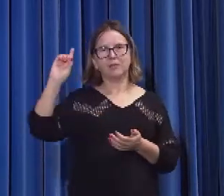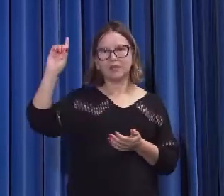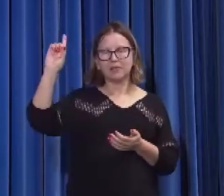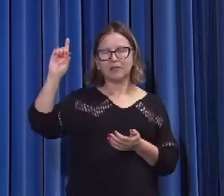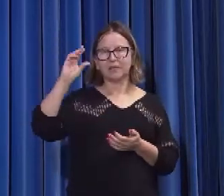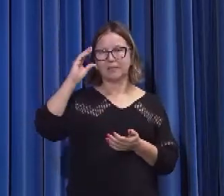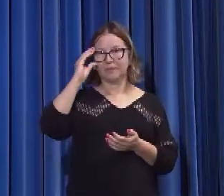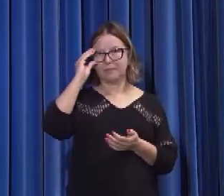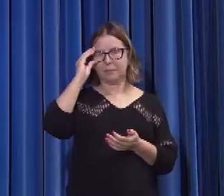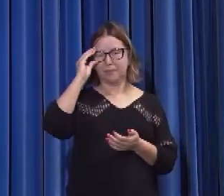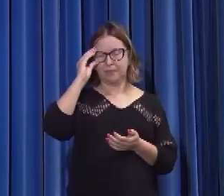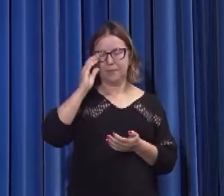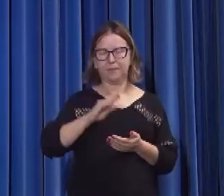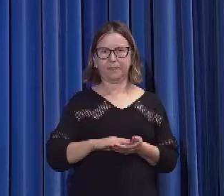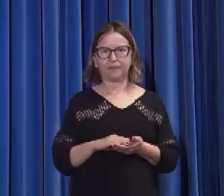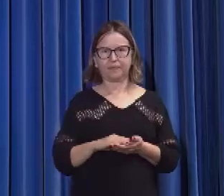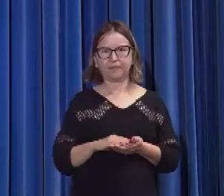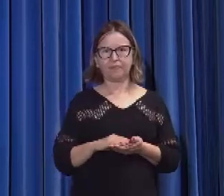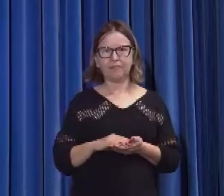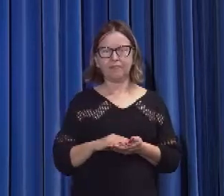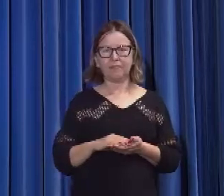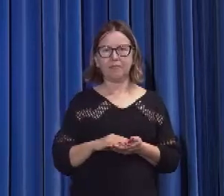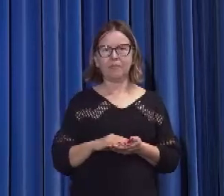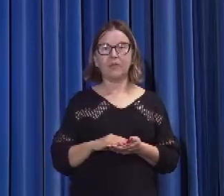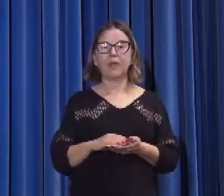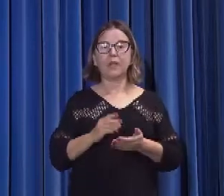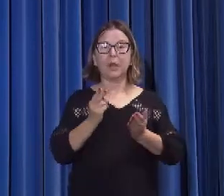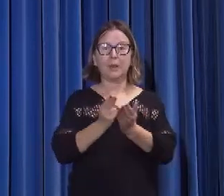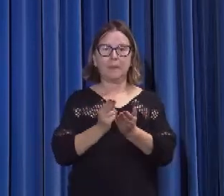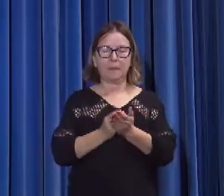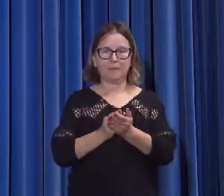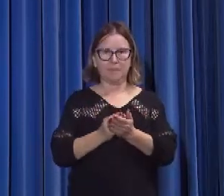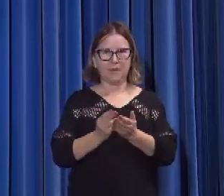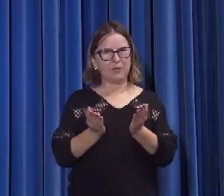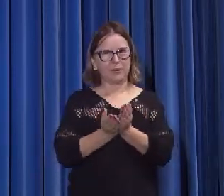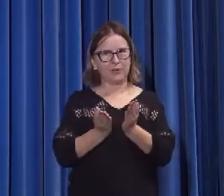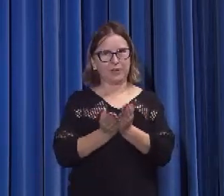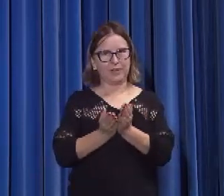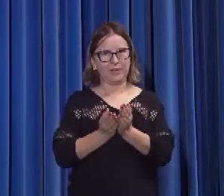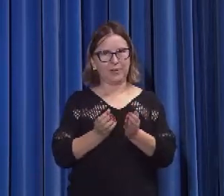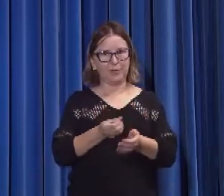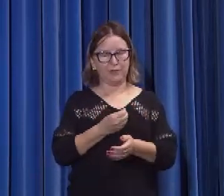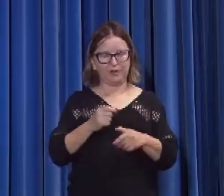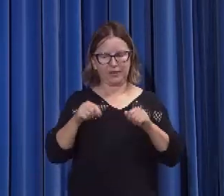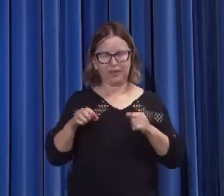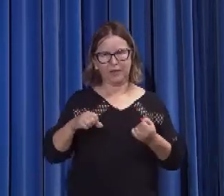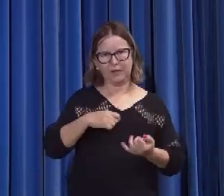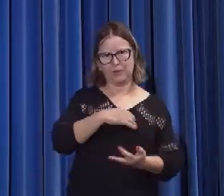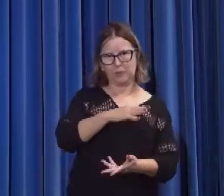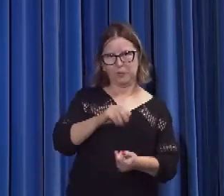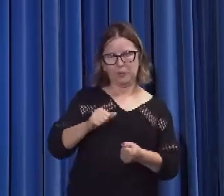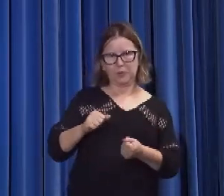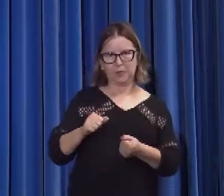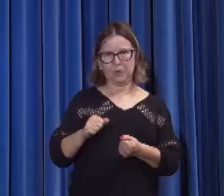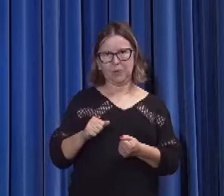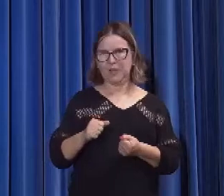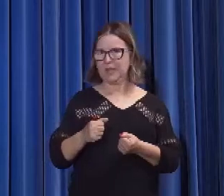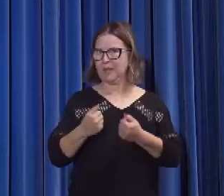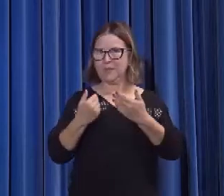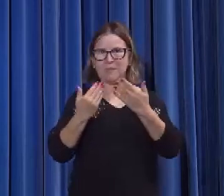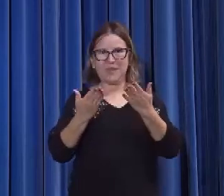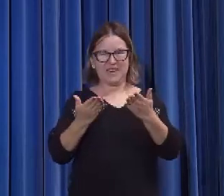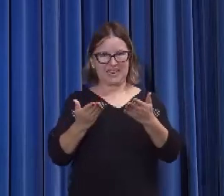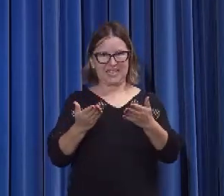Então, apesar do cristão viver neste mundo, ele não mais pertence a este mundo. 1 João